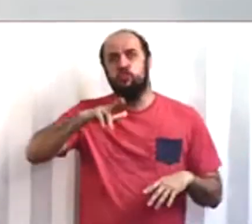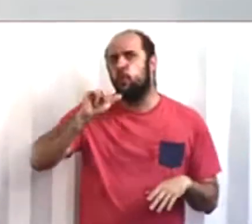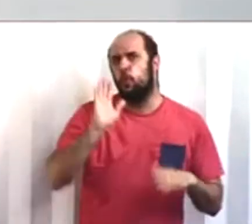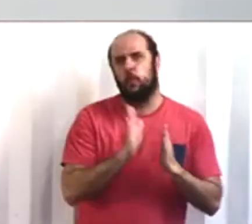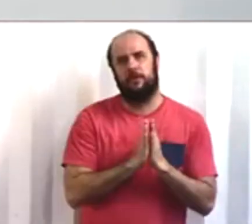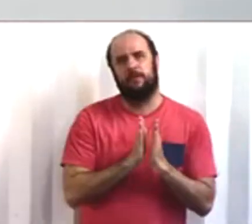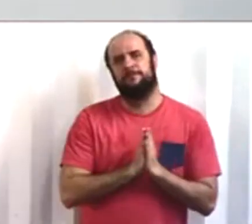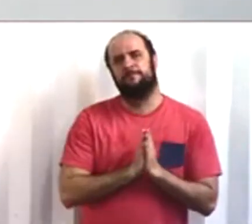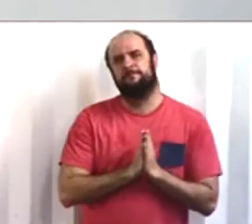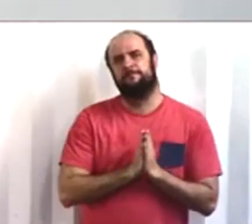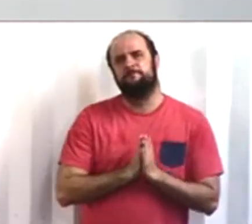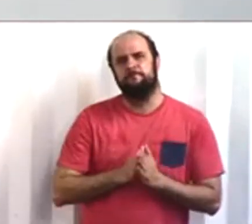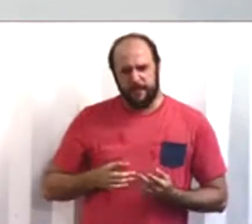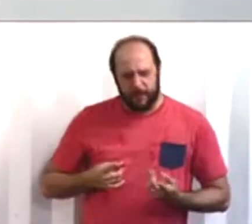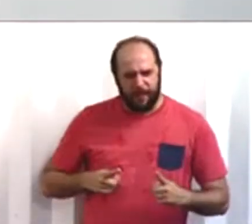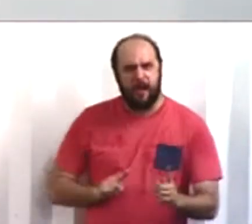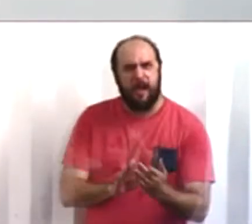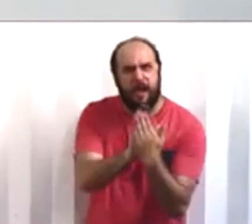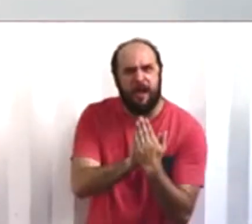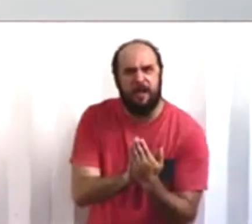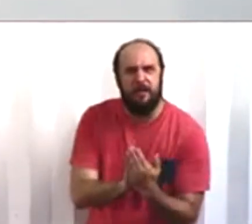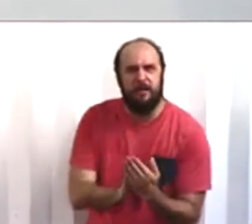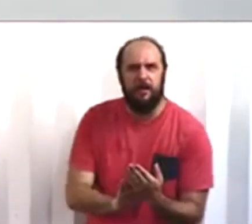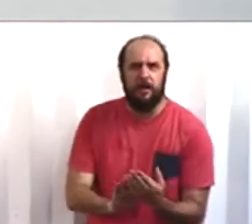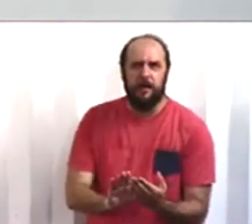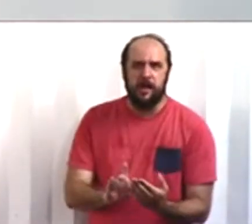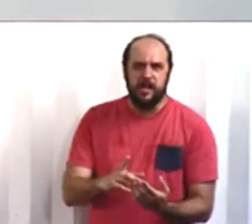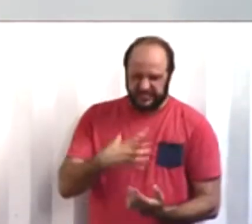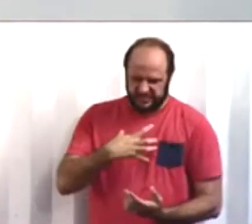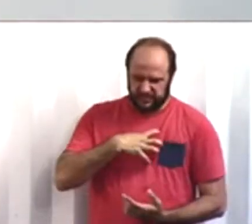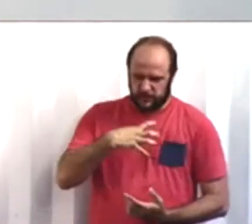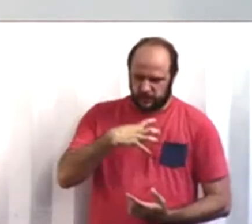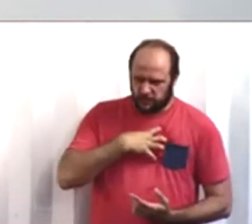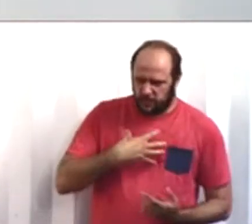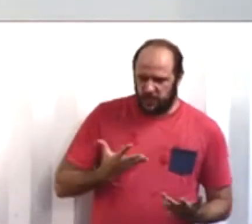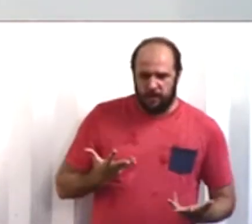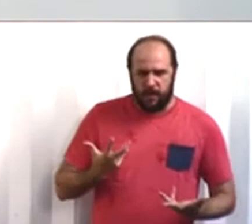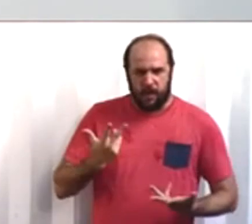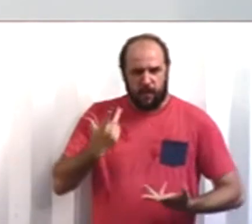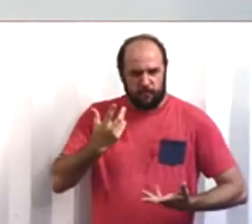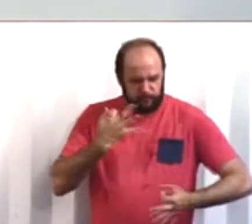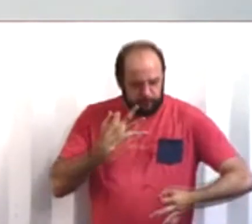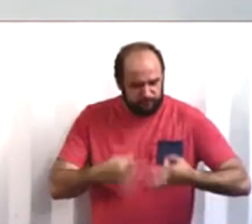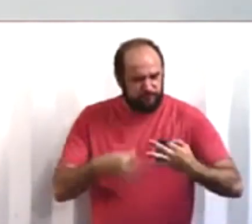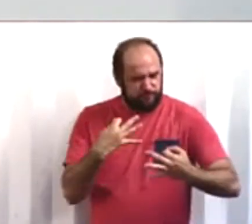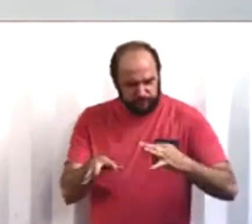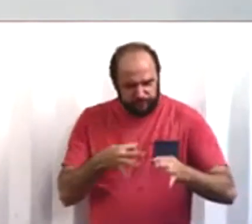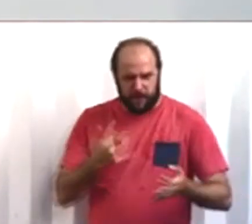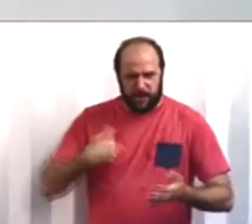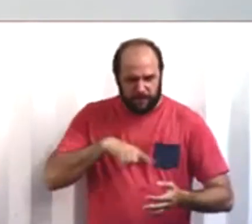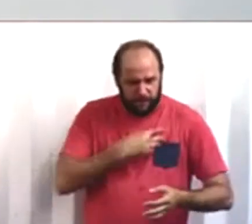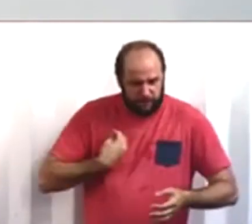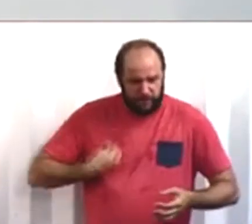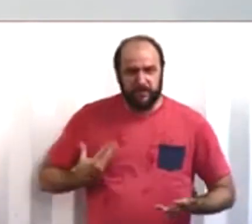nunca, não é uma ameaça? Não recai sobre nós um start de disciplina quando não oramos? Recai sim,